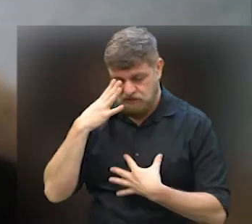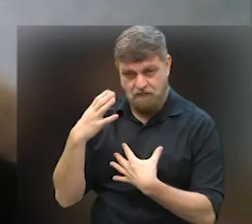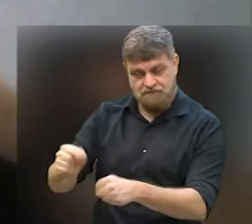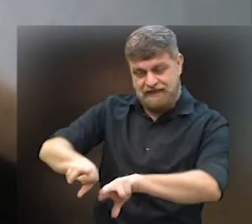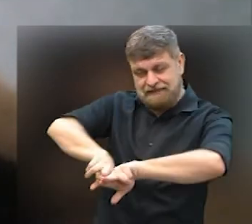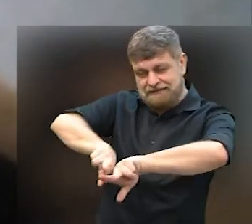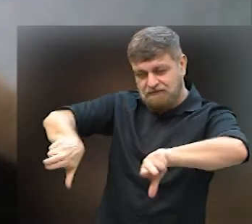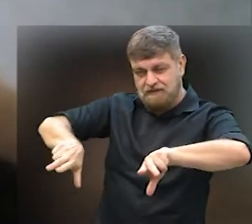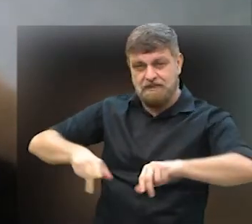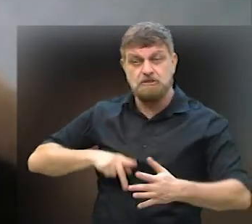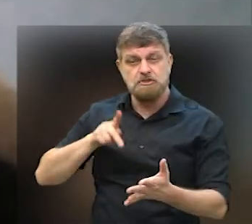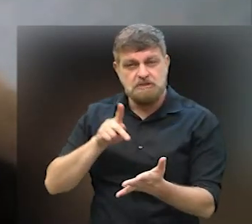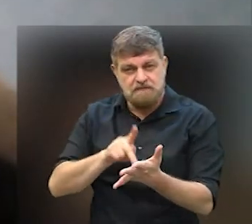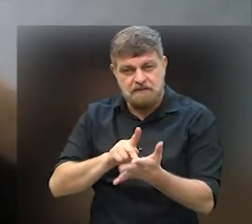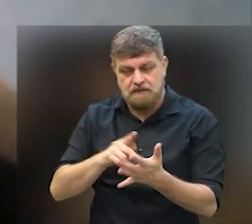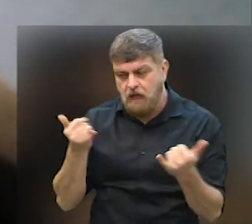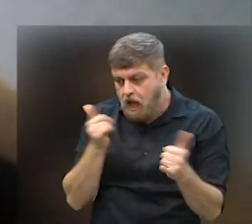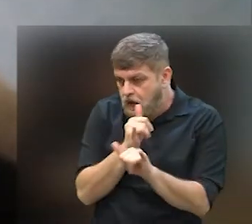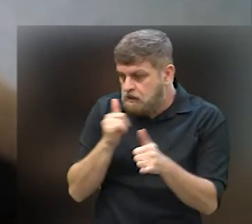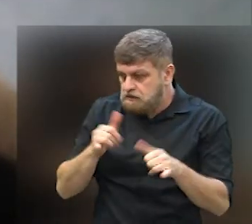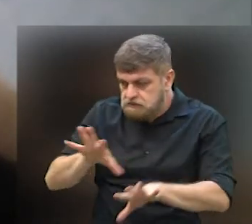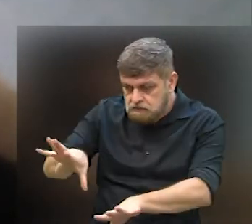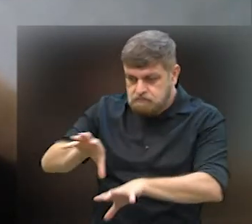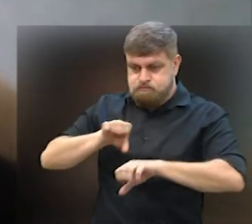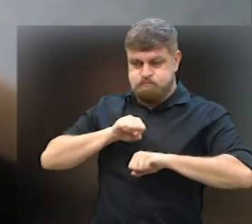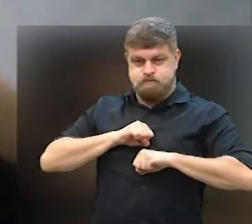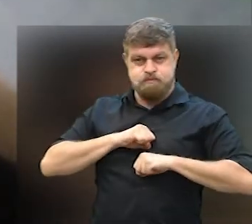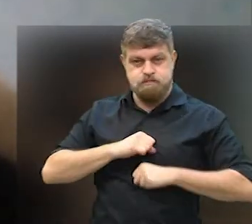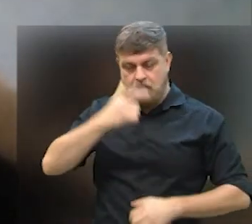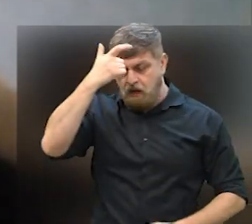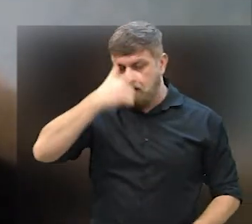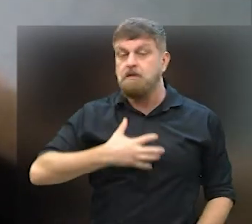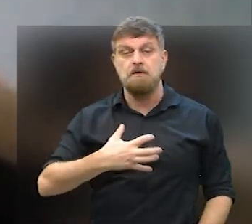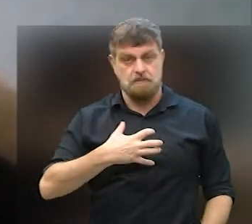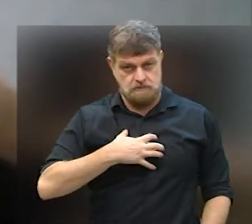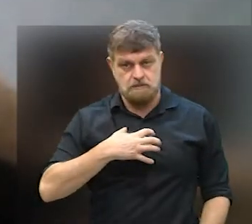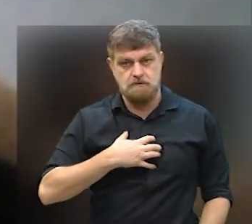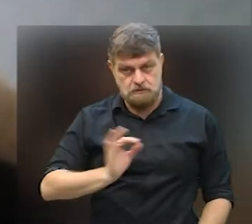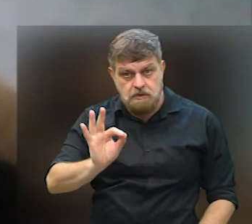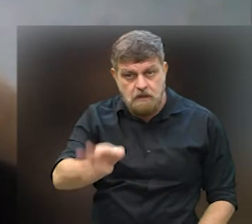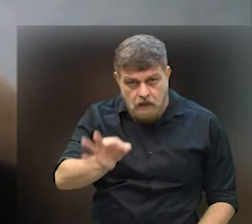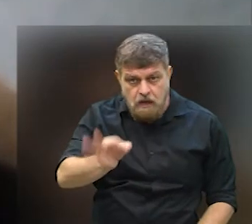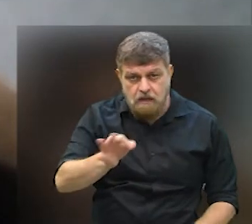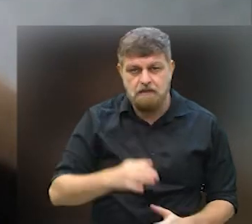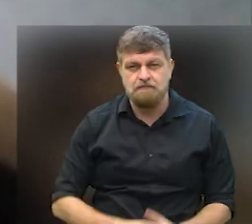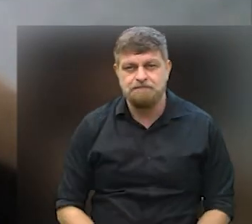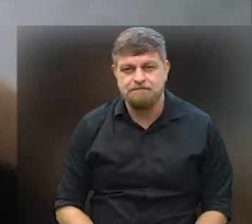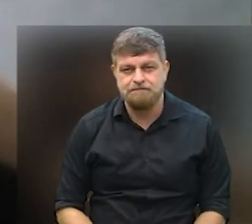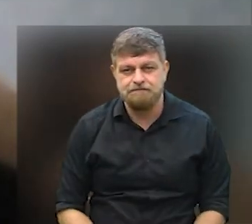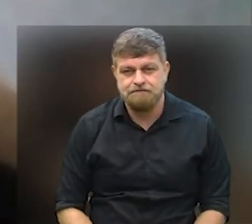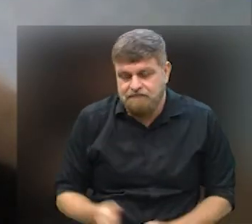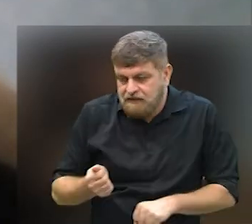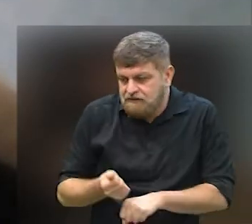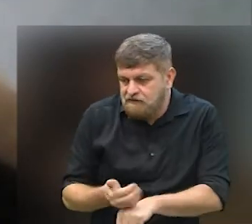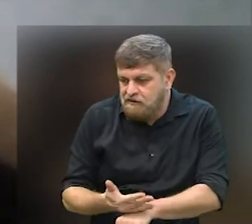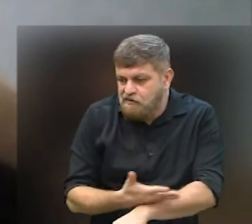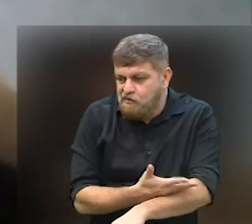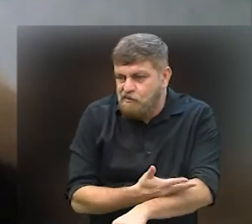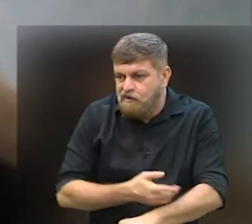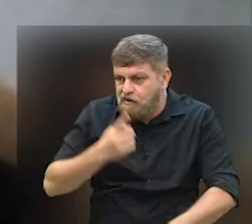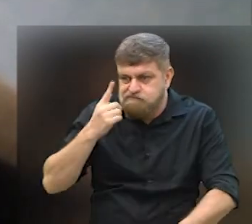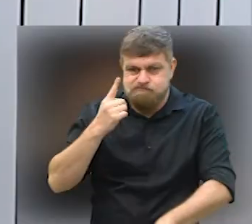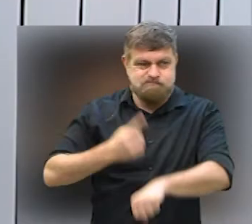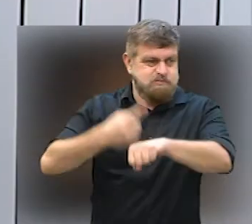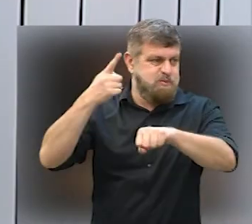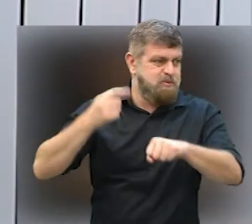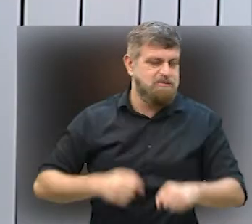crença, mas verdadeiramente a energia chegou. Eu absolutamente senti isso lá. Olha, é de arrepiar esse